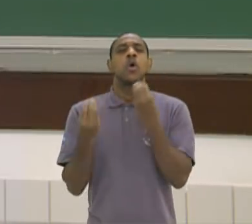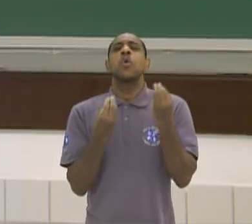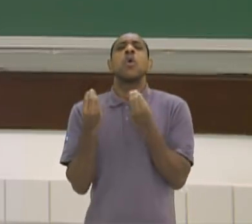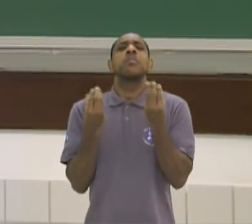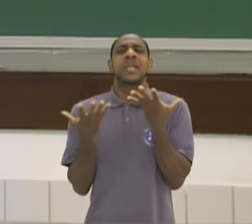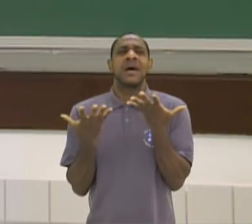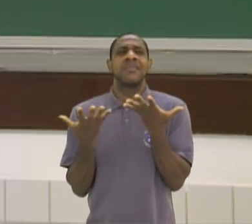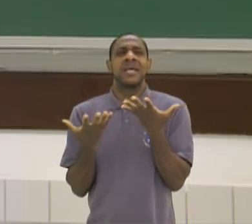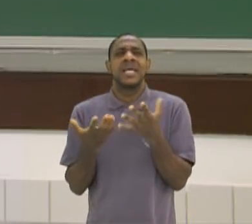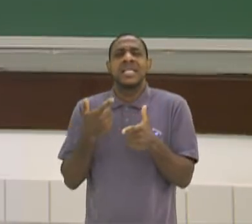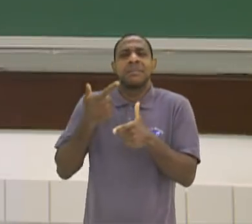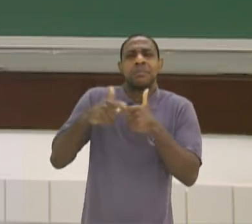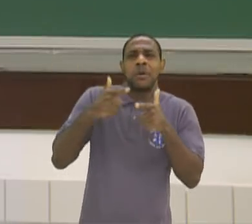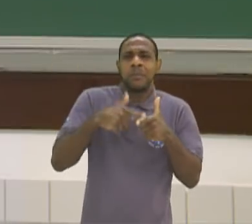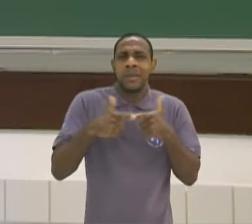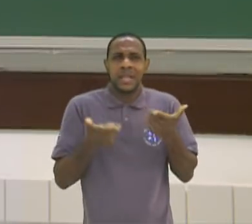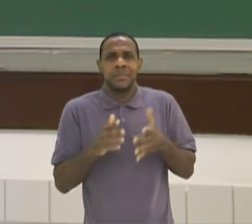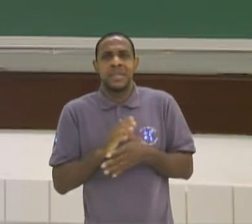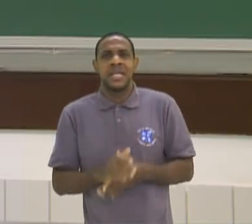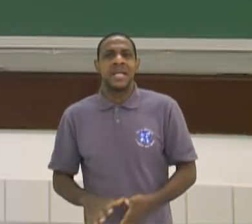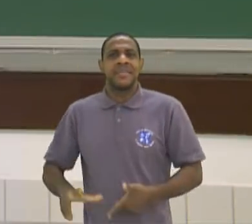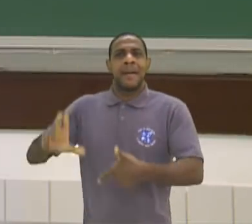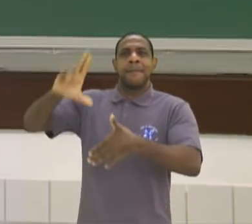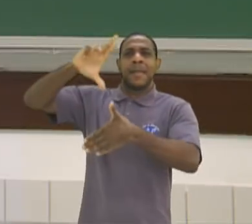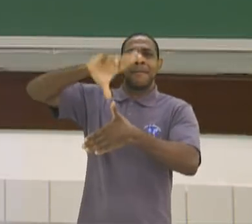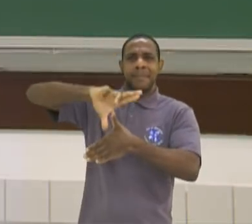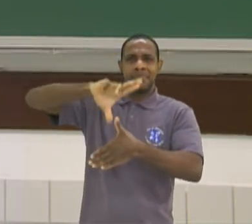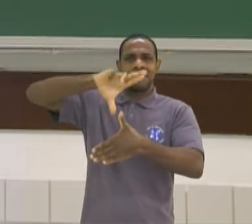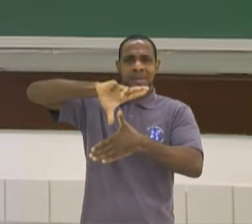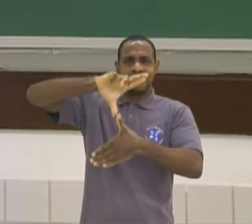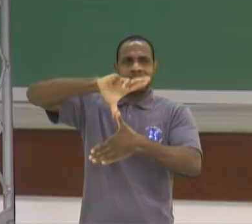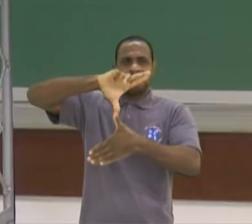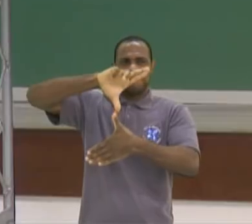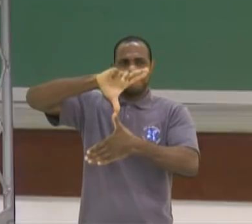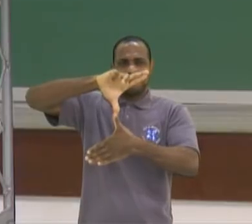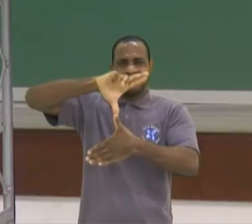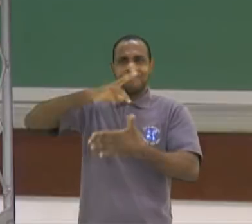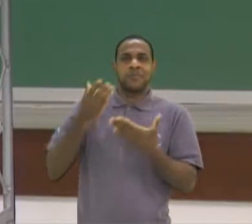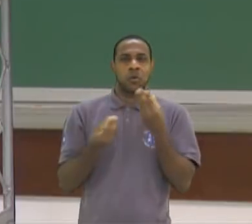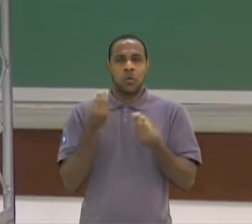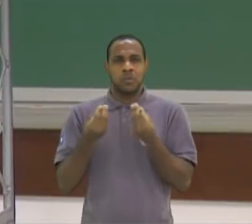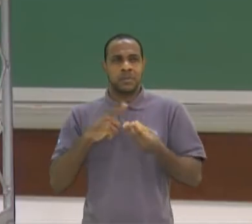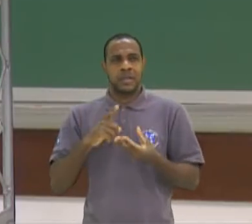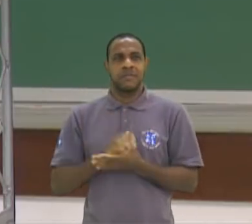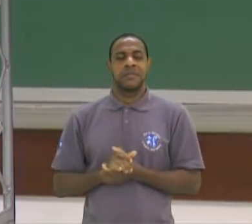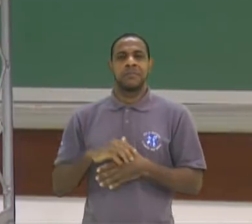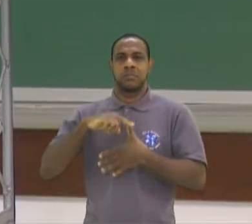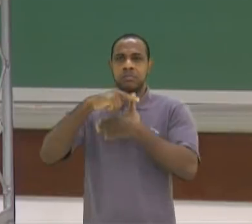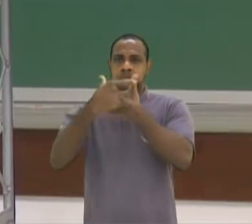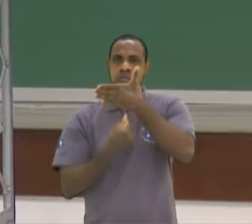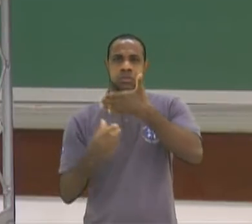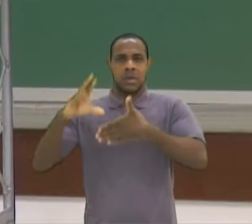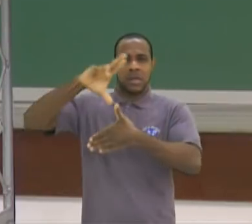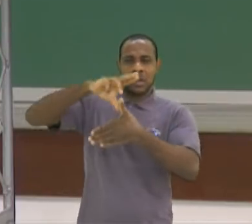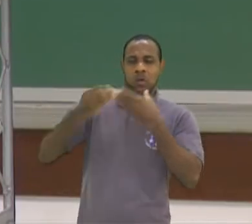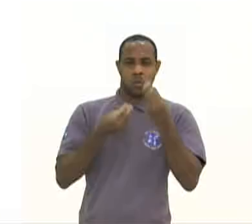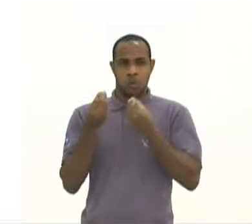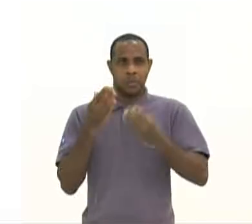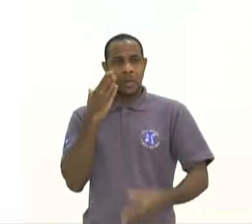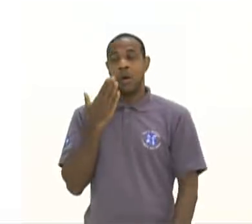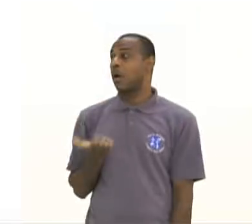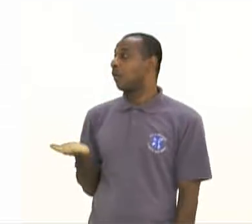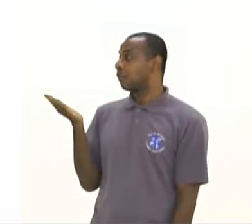contexto local na América Latina? Então, imagenzinha para você. Dê uma olhada aí preenchendo a sua